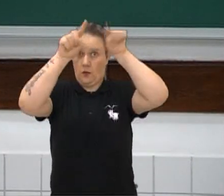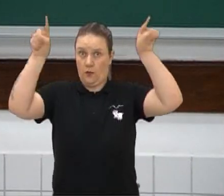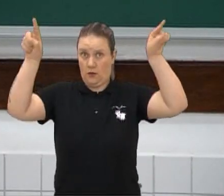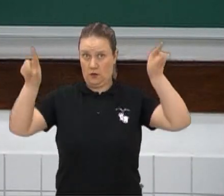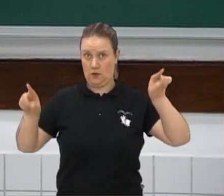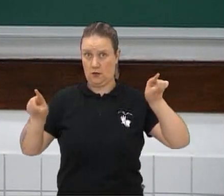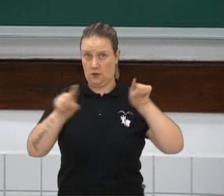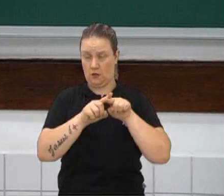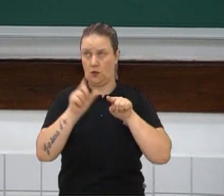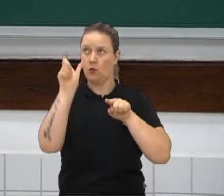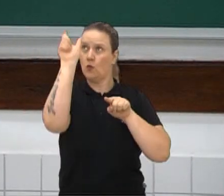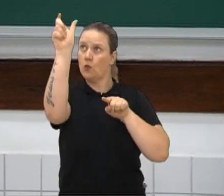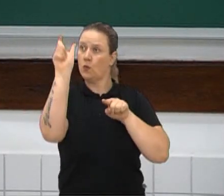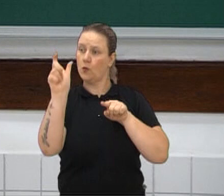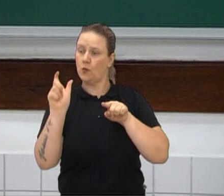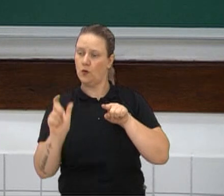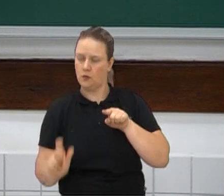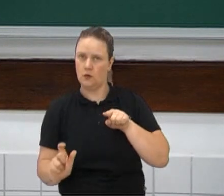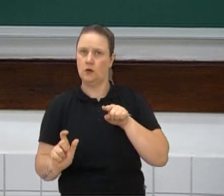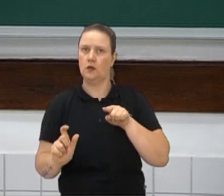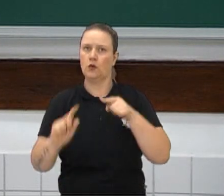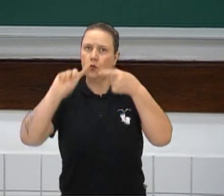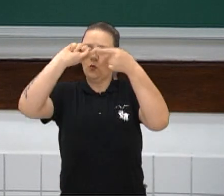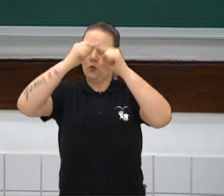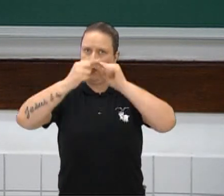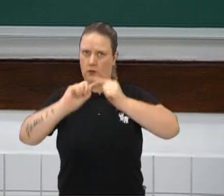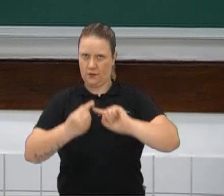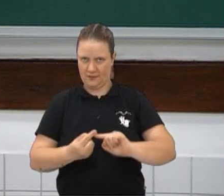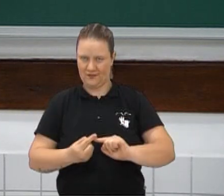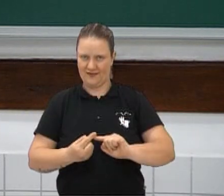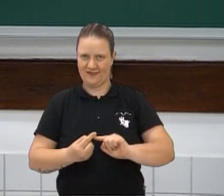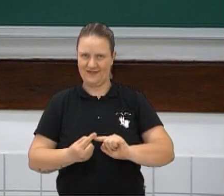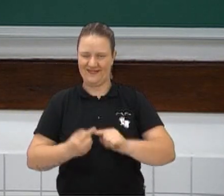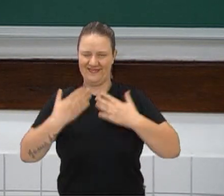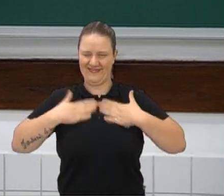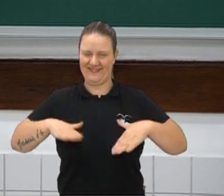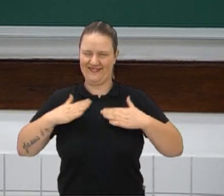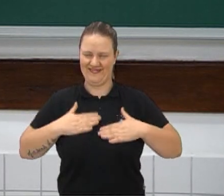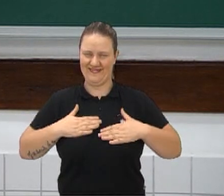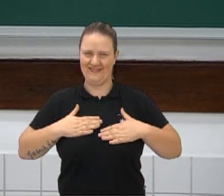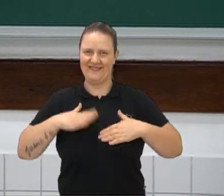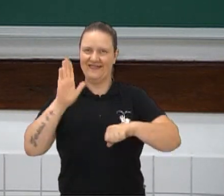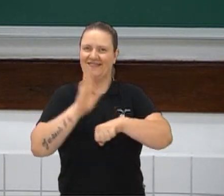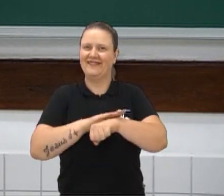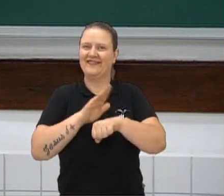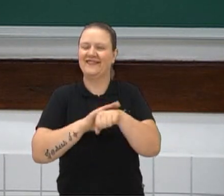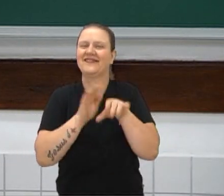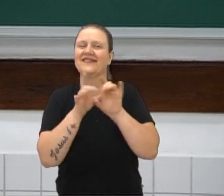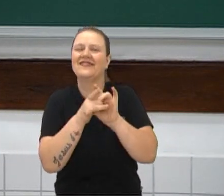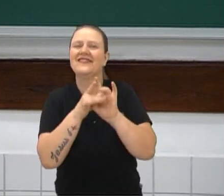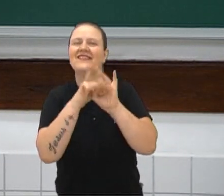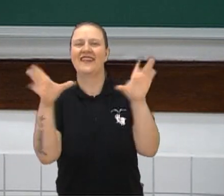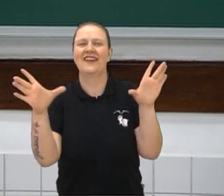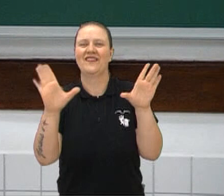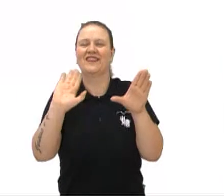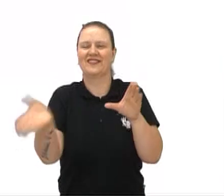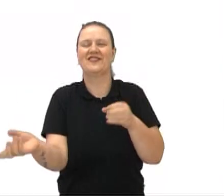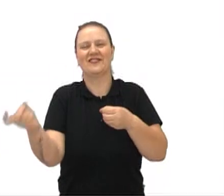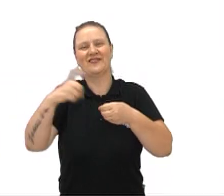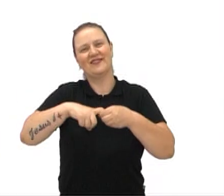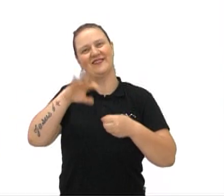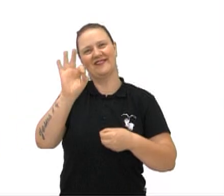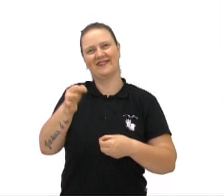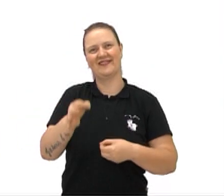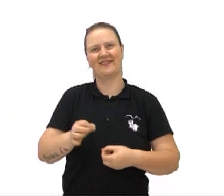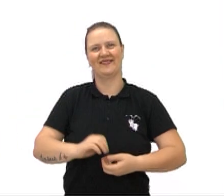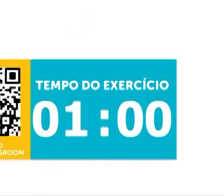ali e completem o diálogo entre Rosa e Luiz. Tranquilo? Um tempinho, então, e a gente já volta a corrigir juntos.